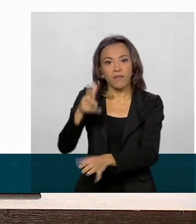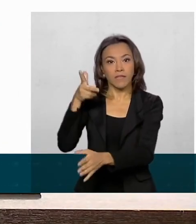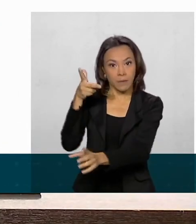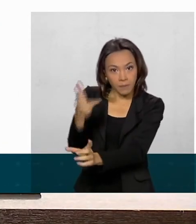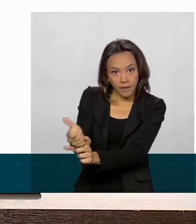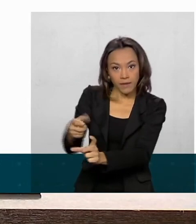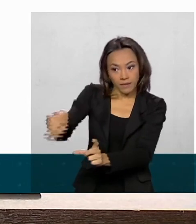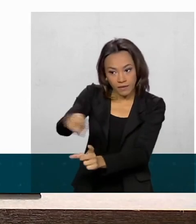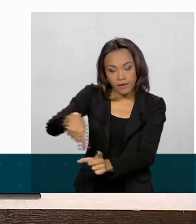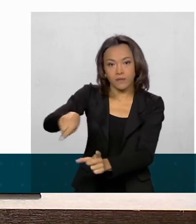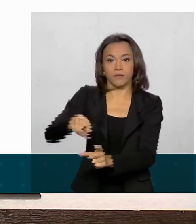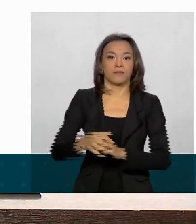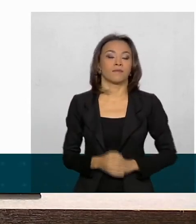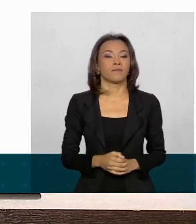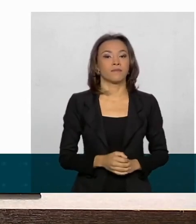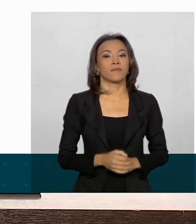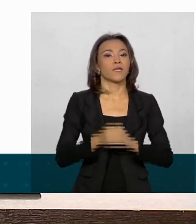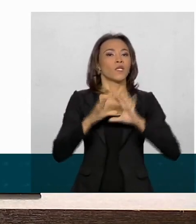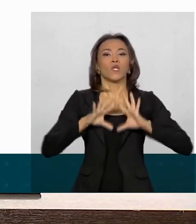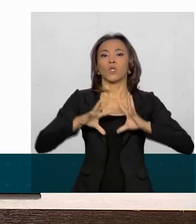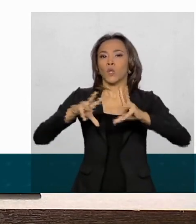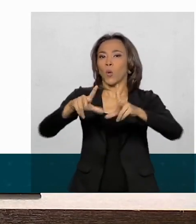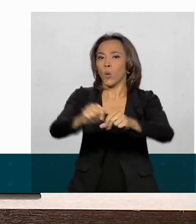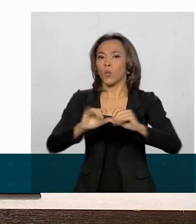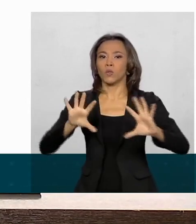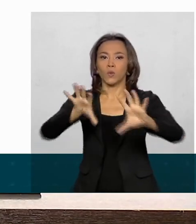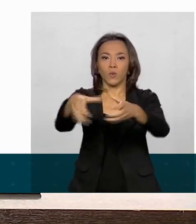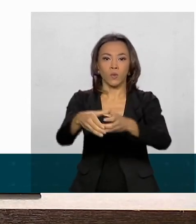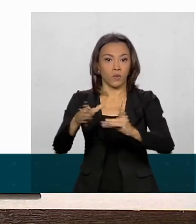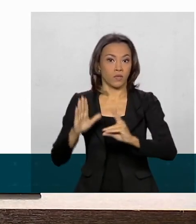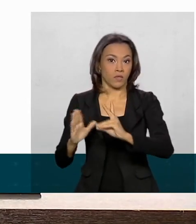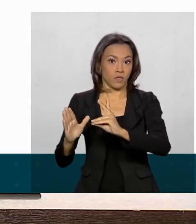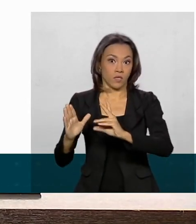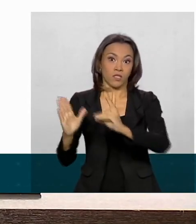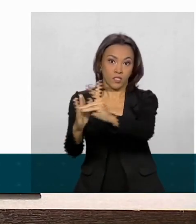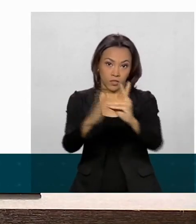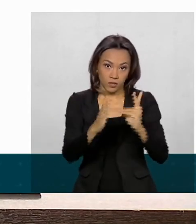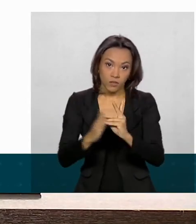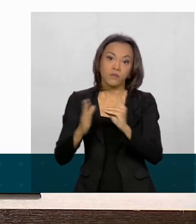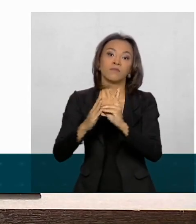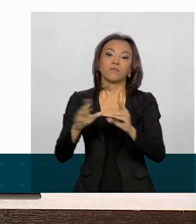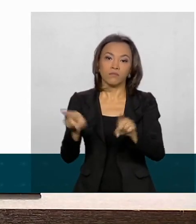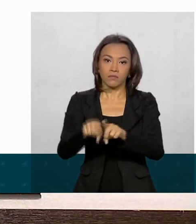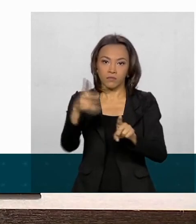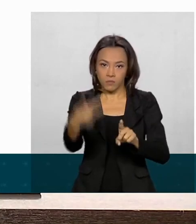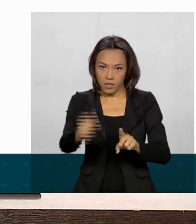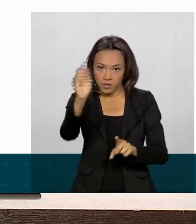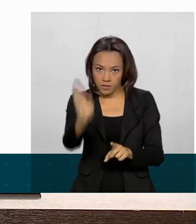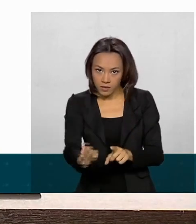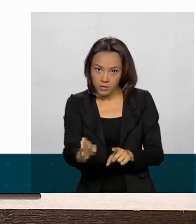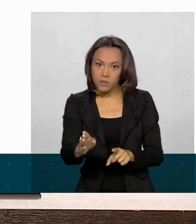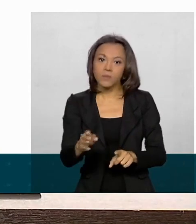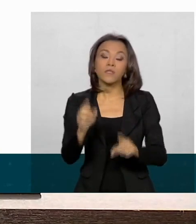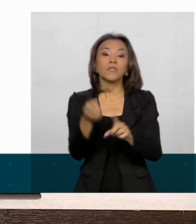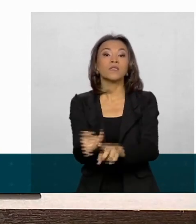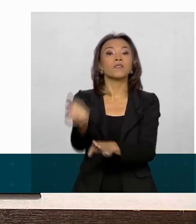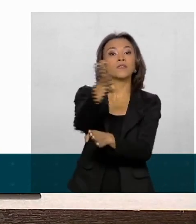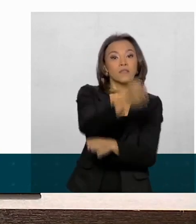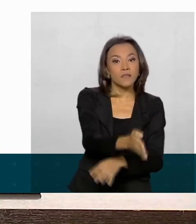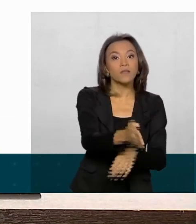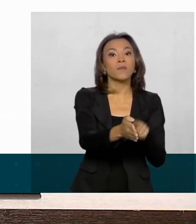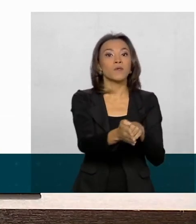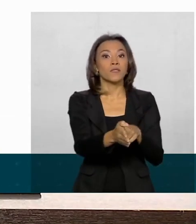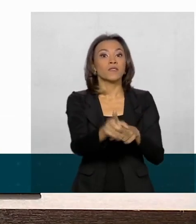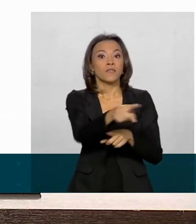chega a eles. Toda a população indígena brasileira, consequentemente, também a